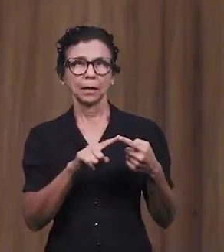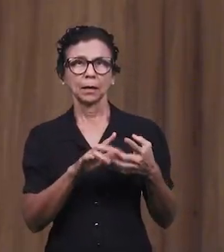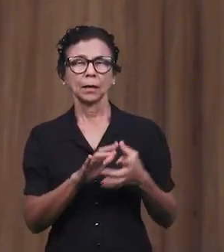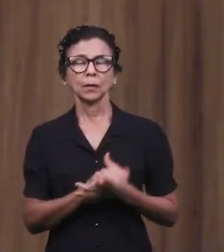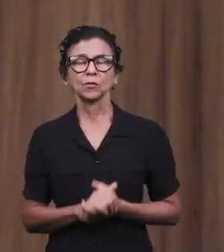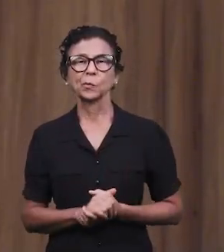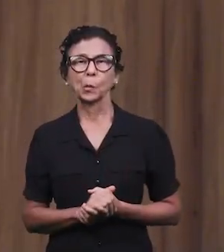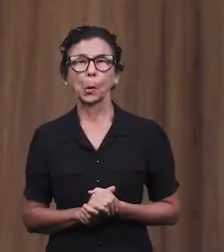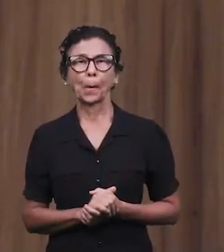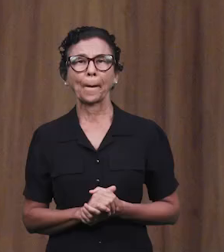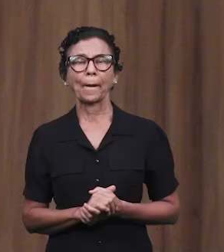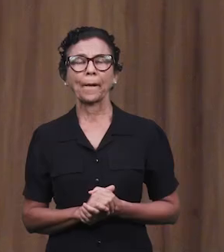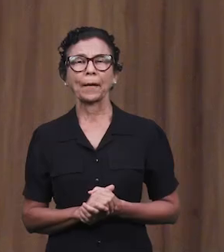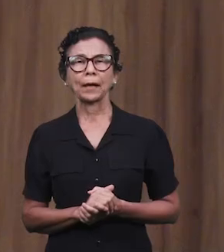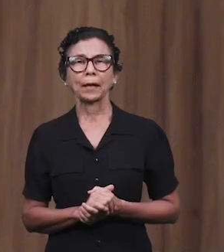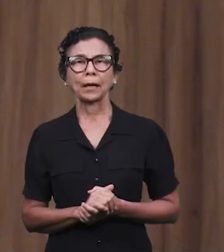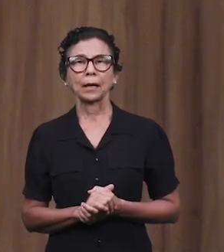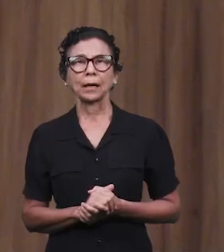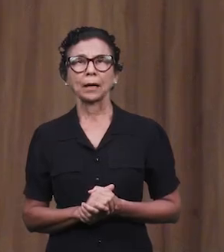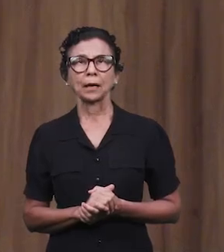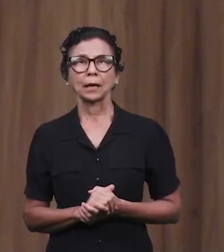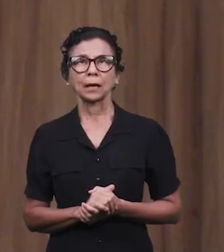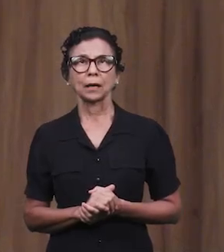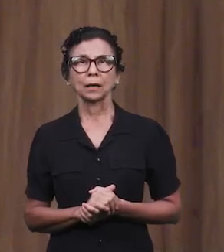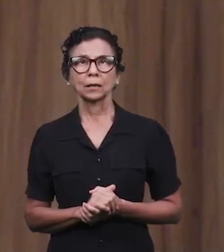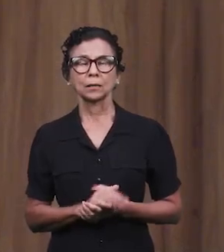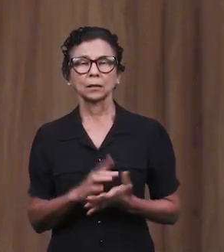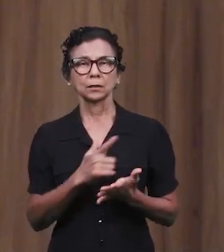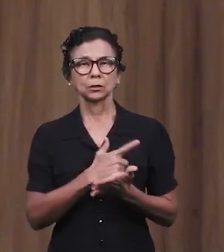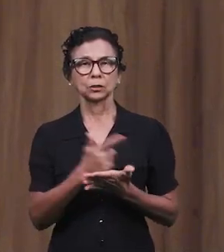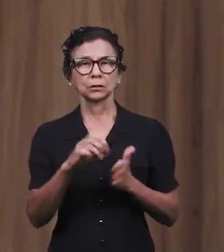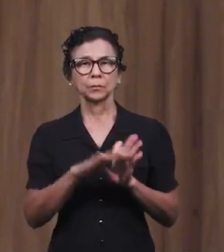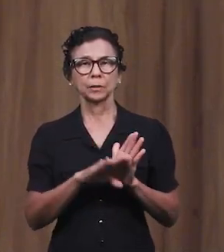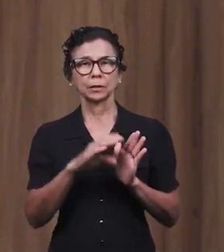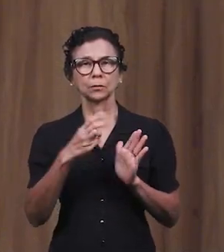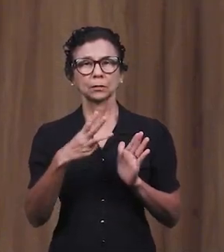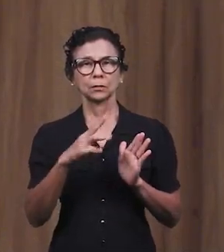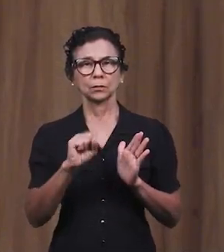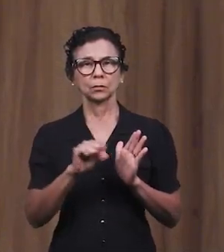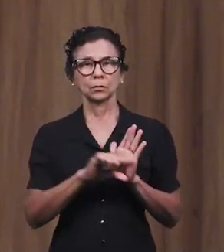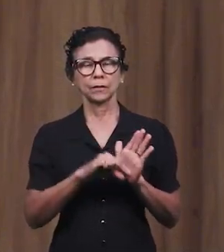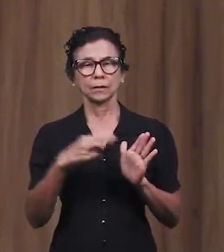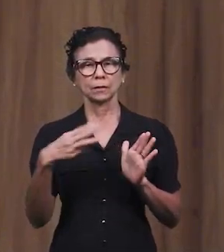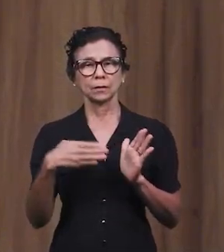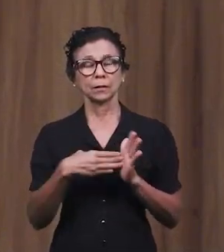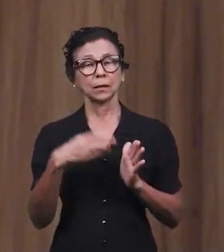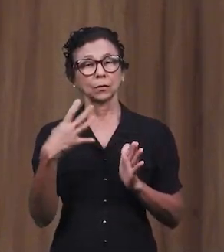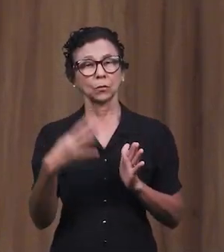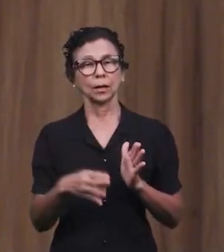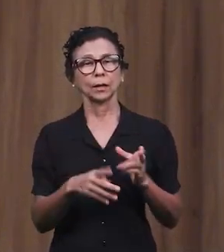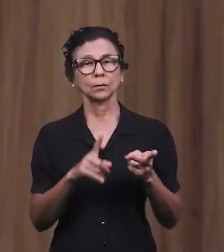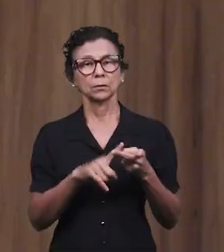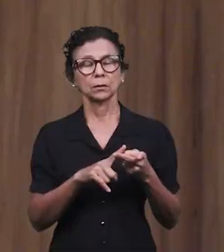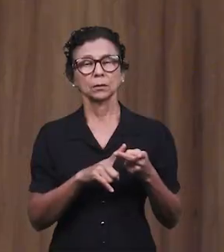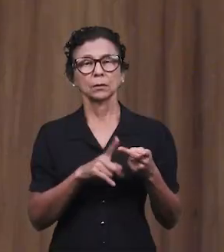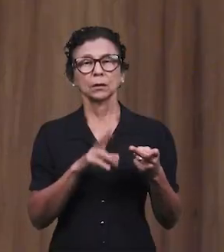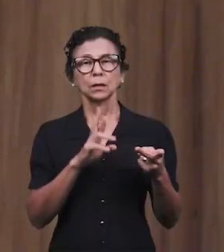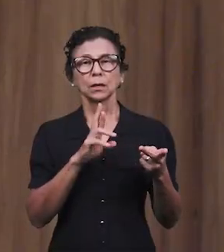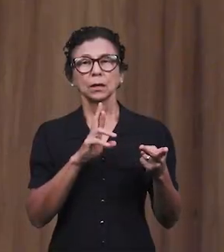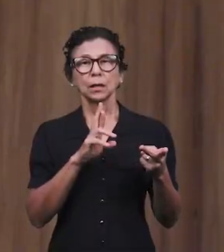gêmeos, né, do seu sogro, está em Gênesis 38, verso 3 e 4.